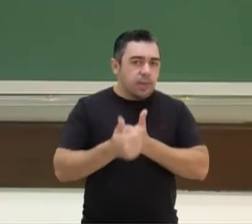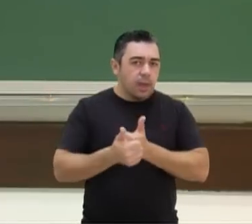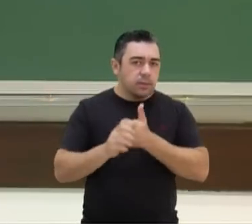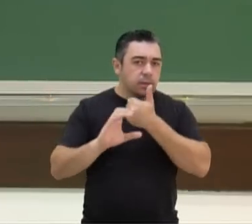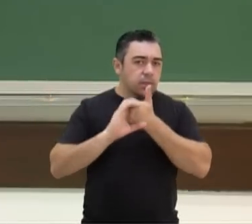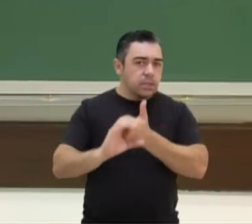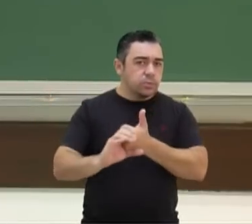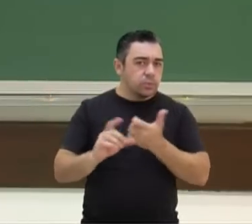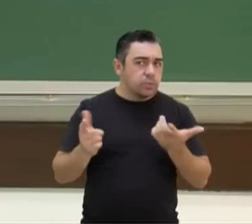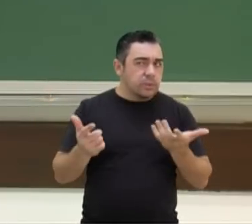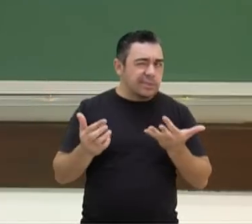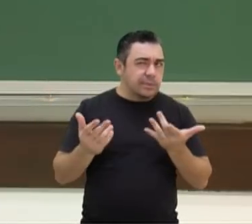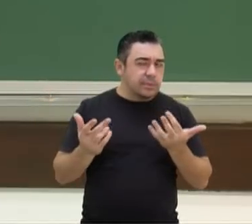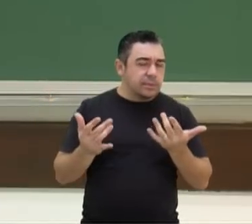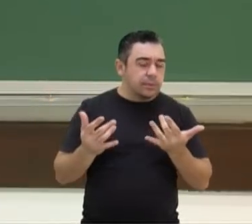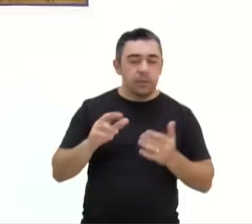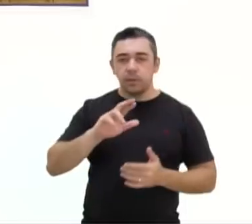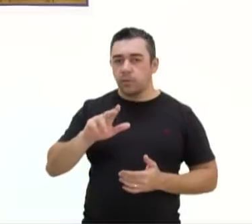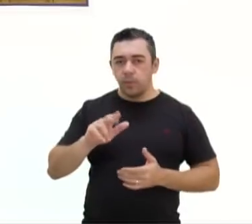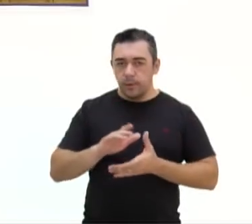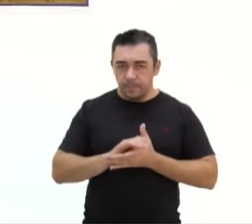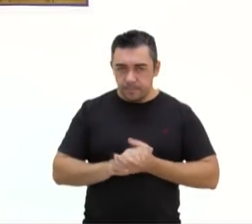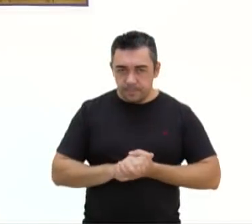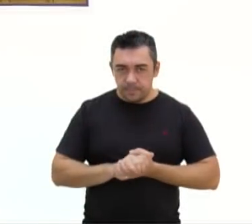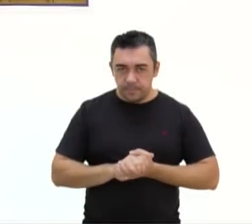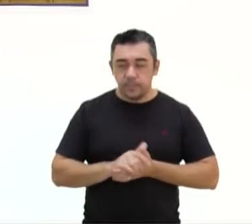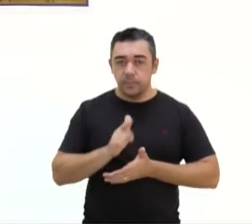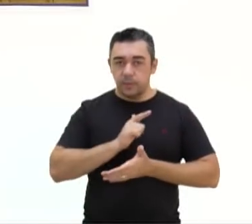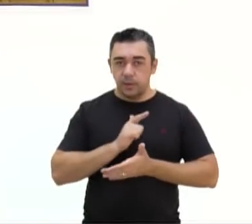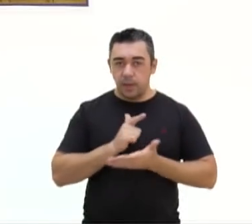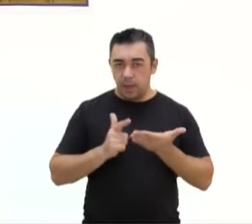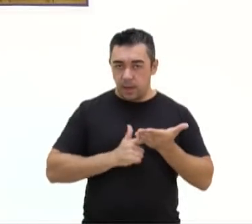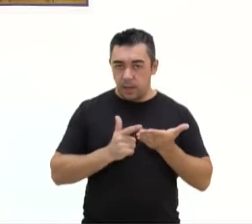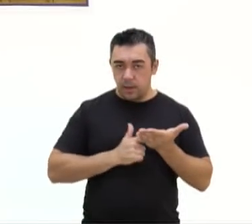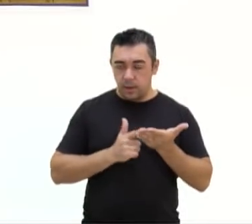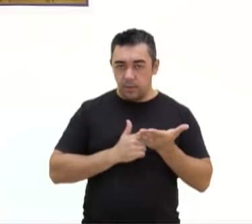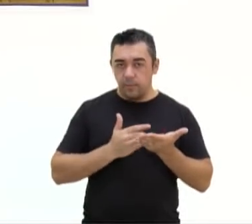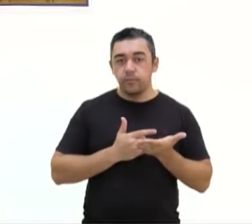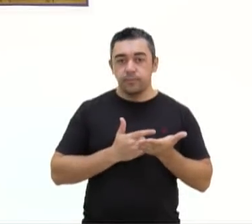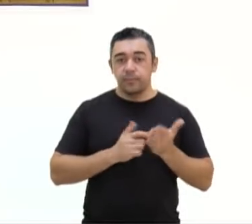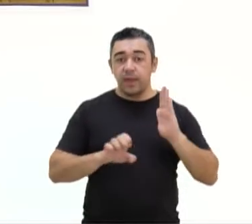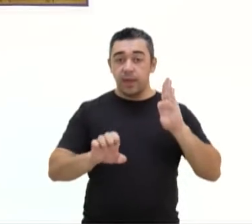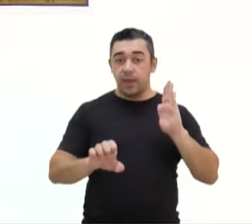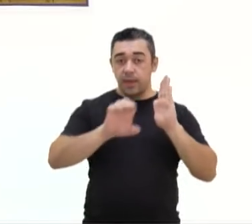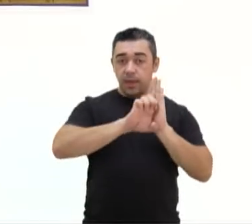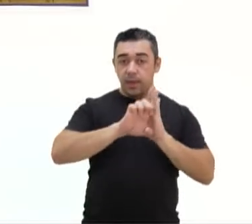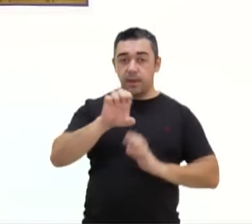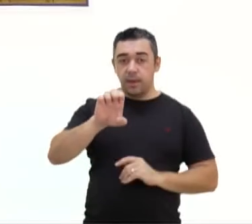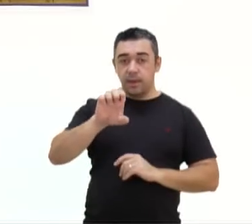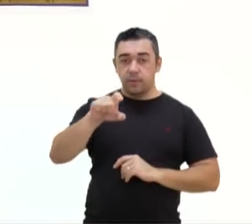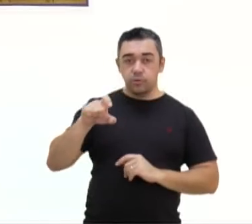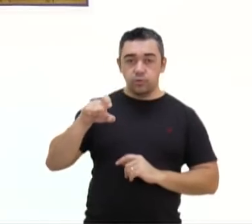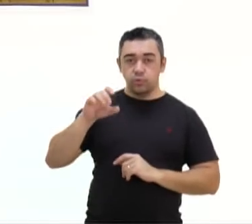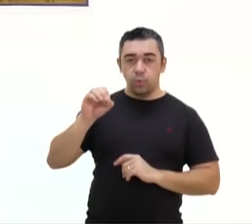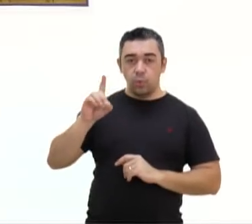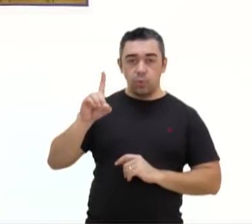não, não é cristianismo. Bom, no livro do Êxodo, do Antigo Testamento,